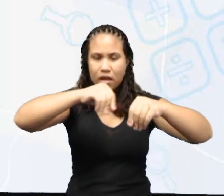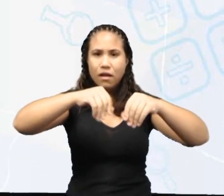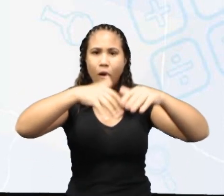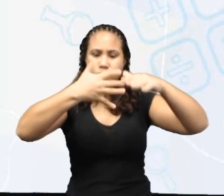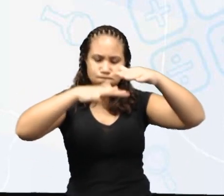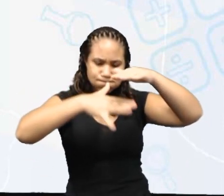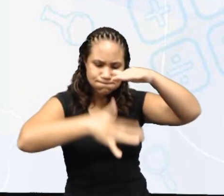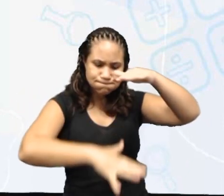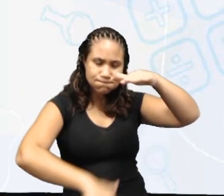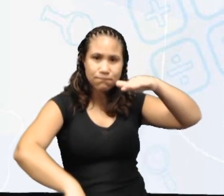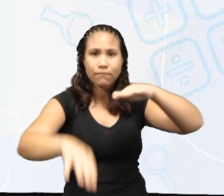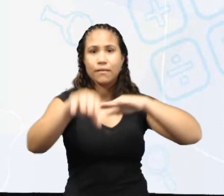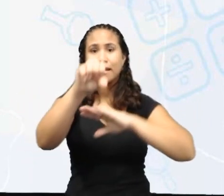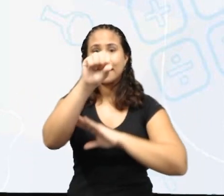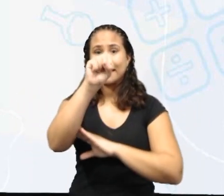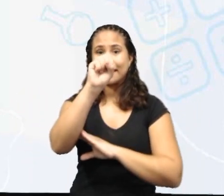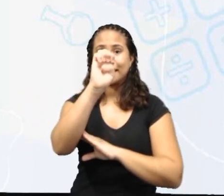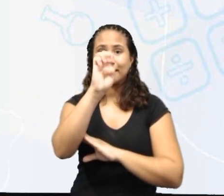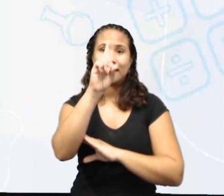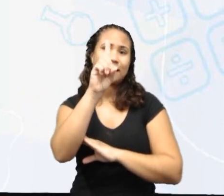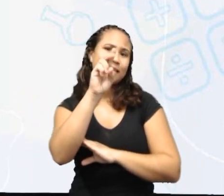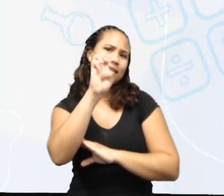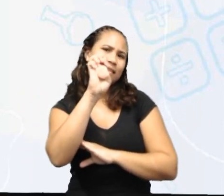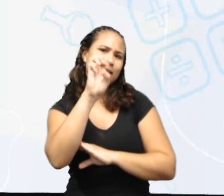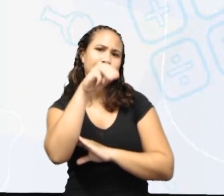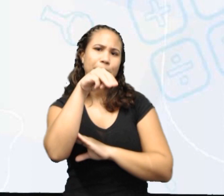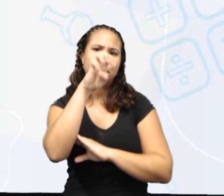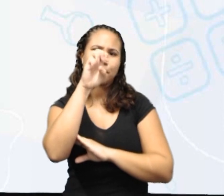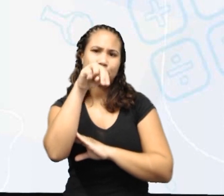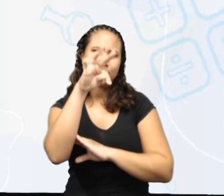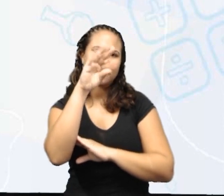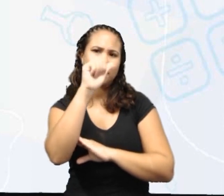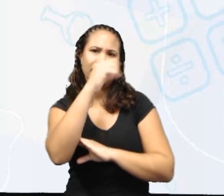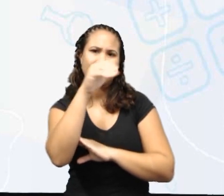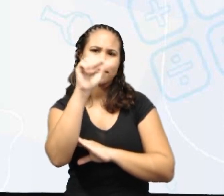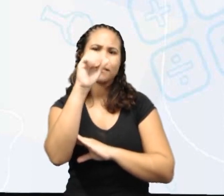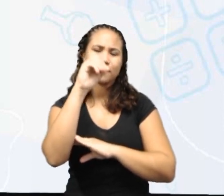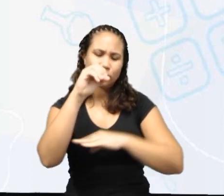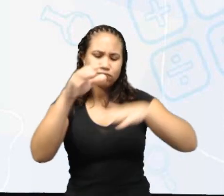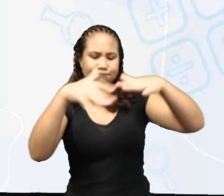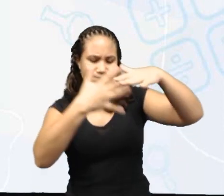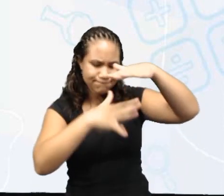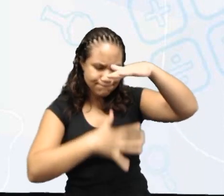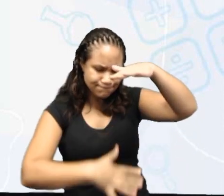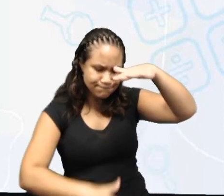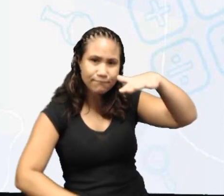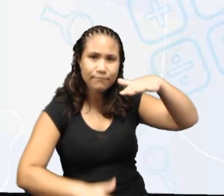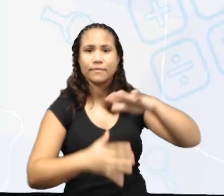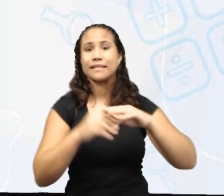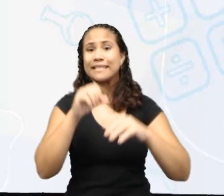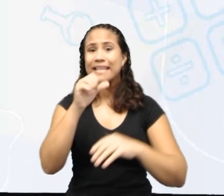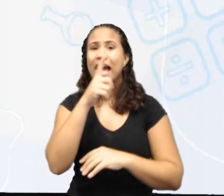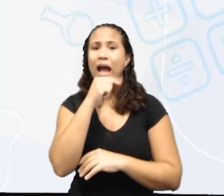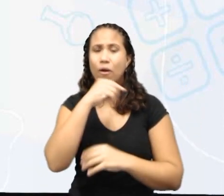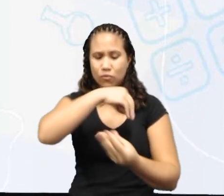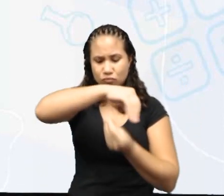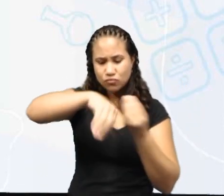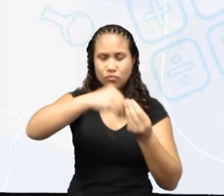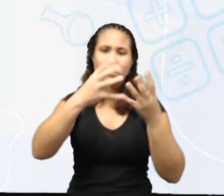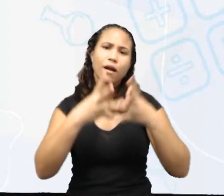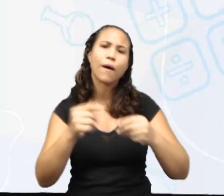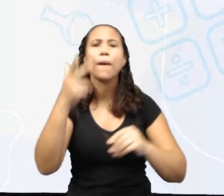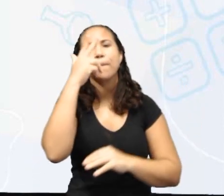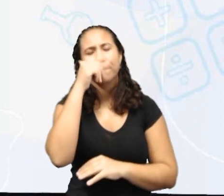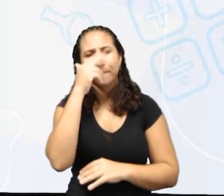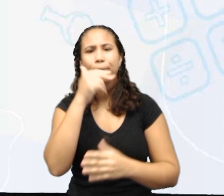chama de sedimentação. Quando as duas substâncias são líquidas, a gente chama de decantação propriamente dita. É o